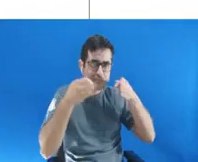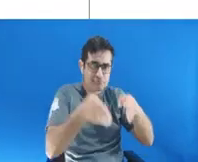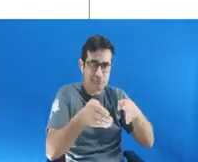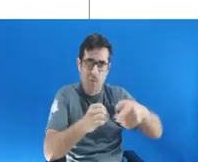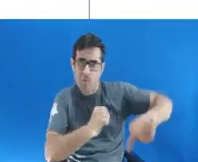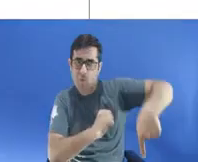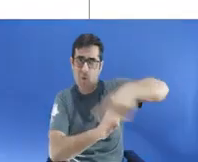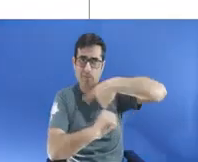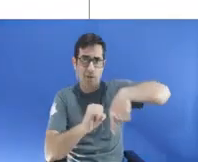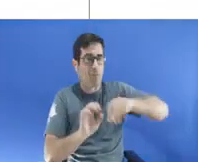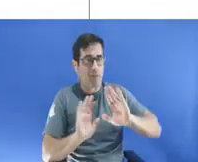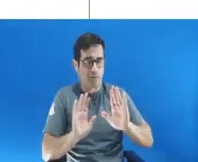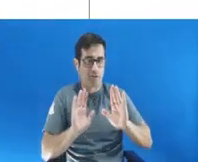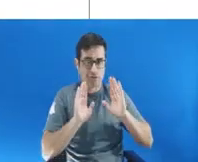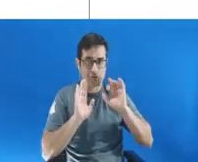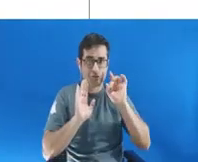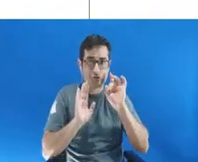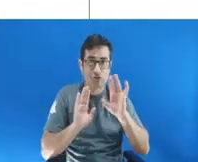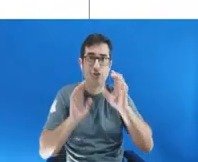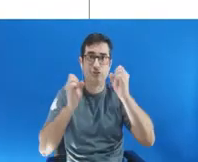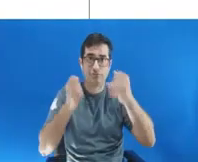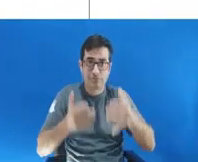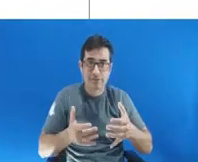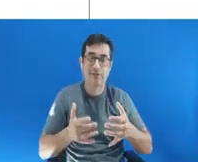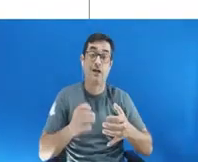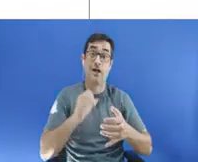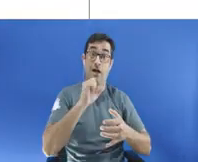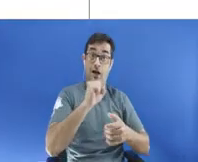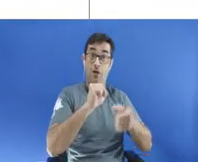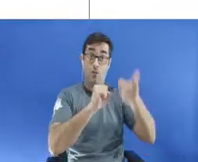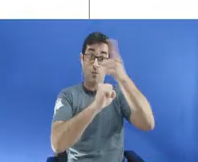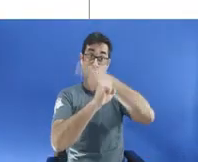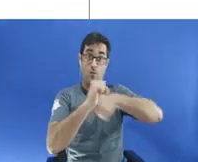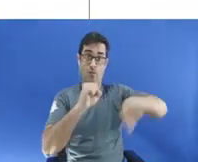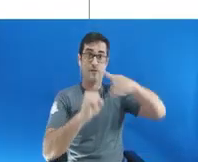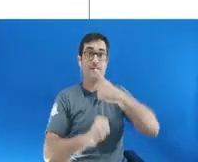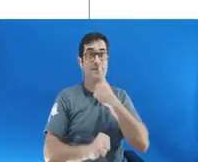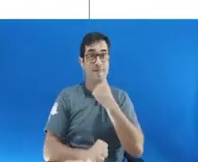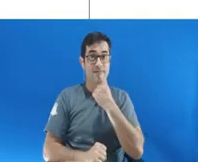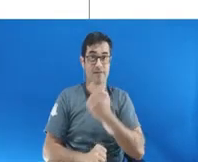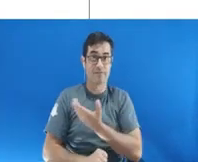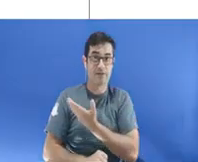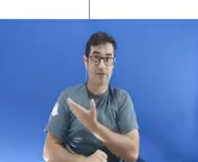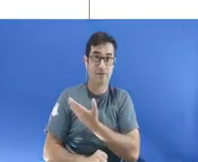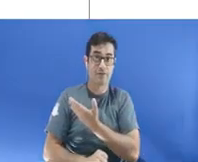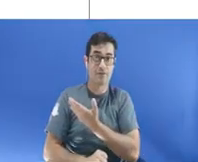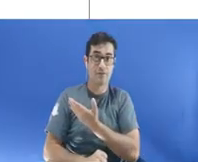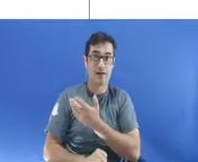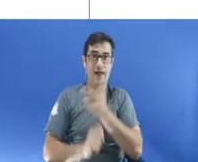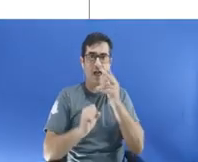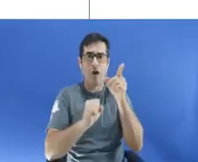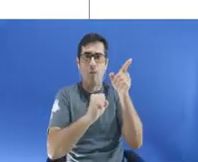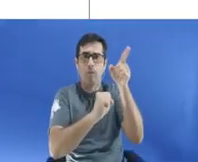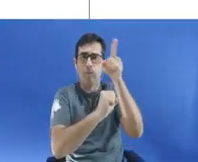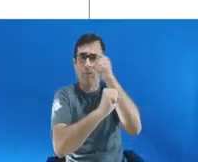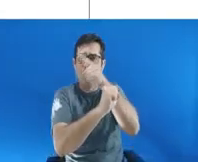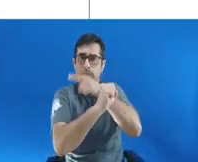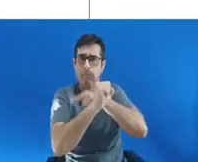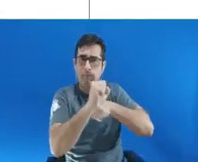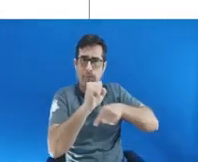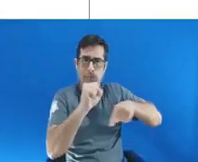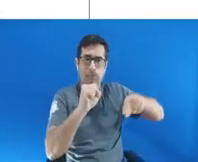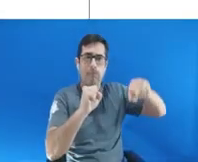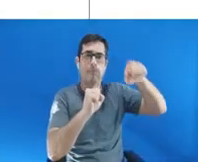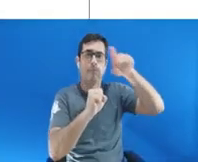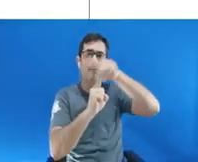aqui, vamos imaginar o núcleo bem aqui, onde está aqui o sinal, né, a luz. E eu vou botar um elétron aqui.